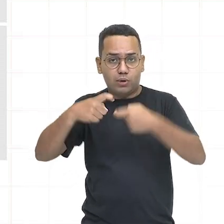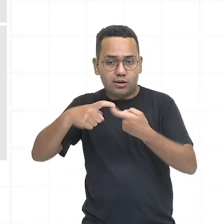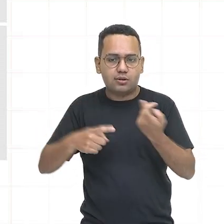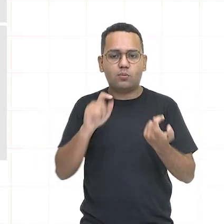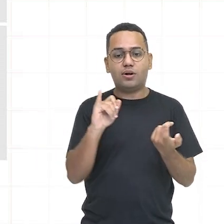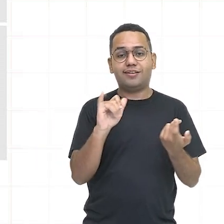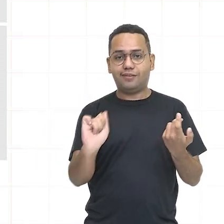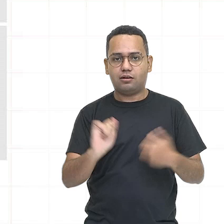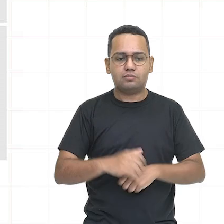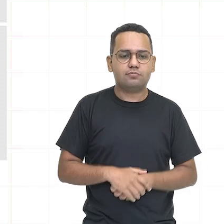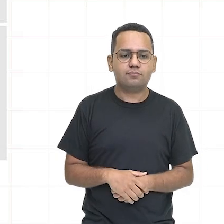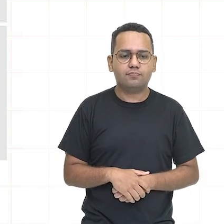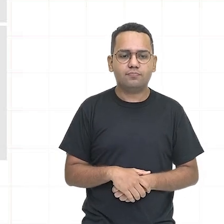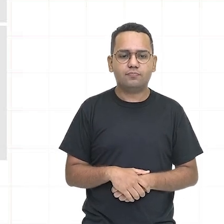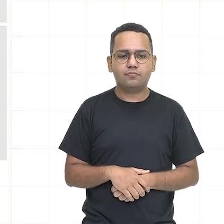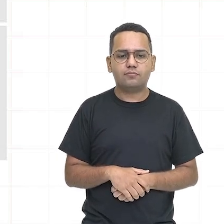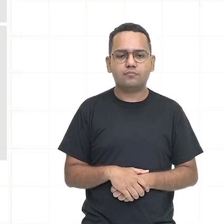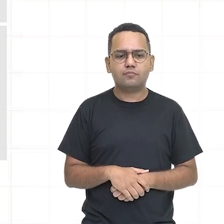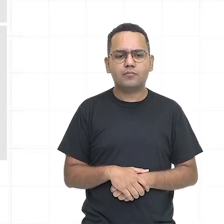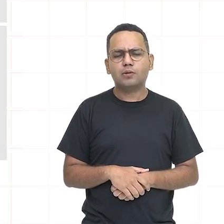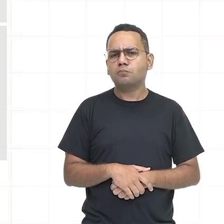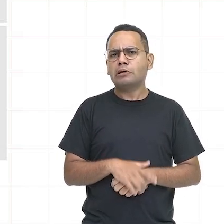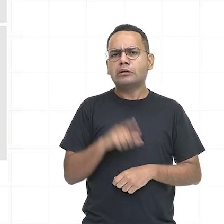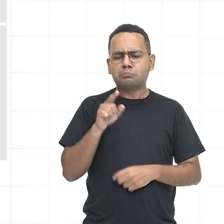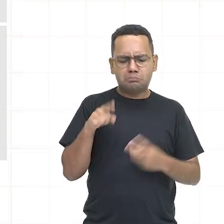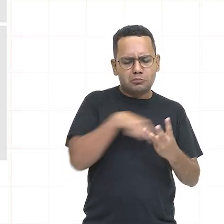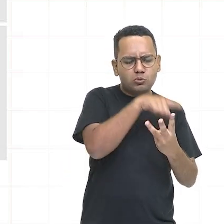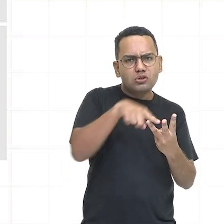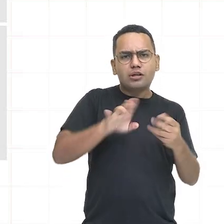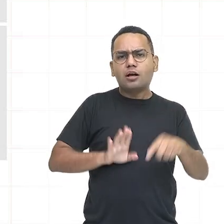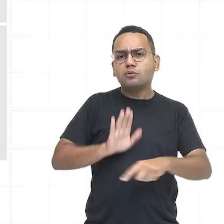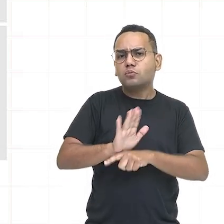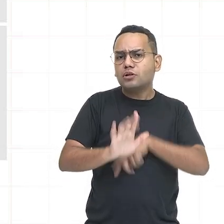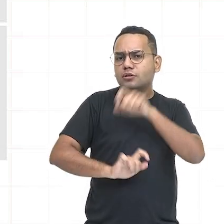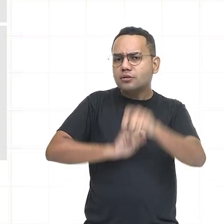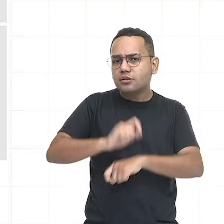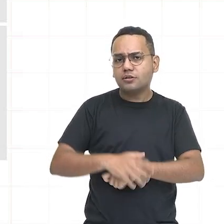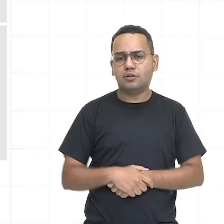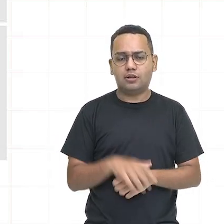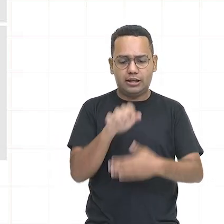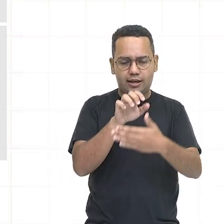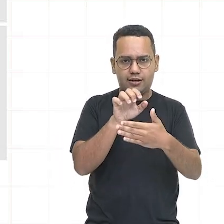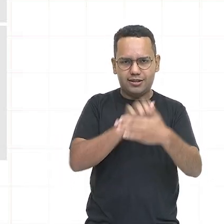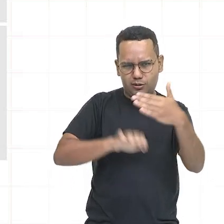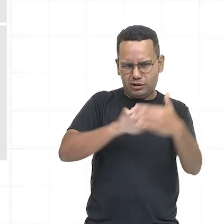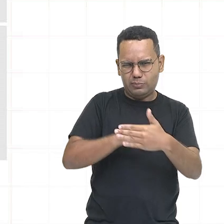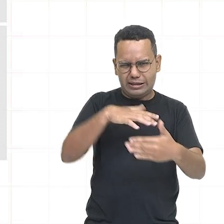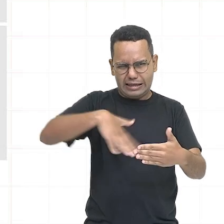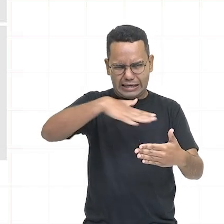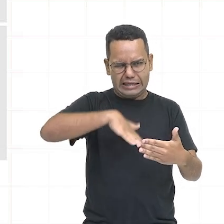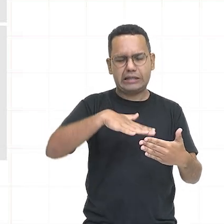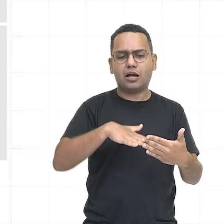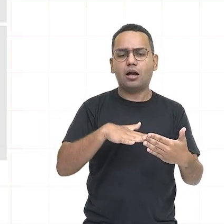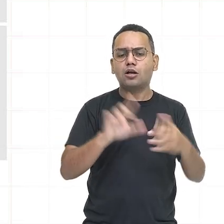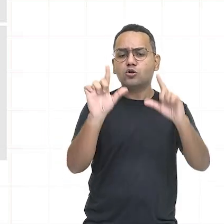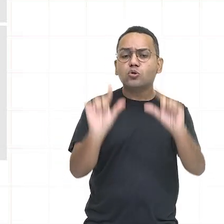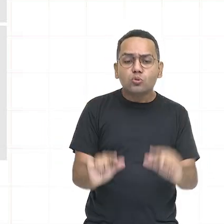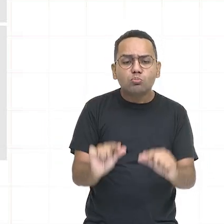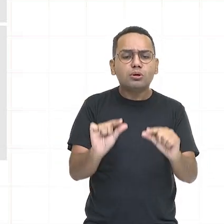contribuindo para o quê? Para uma redução de custos, principalmente nas empresas, e também a melhoria aí